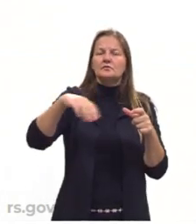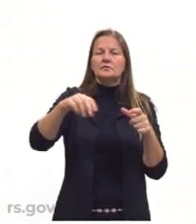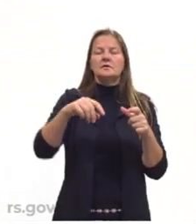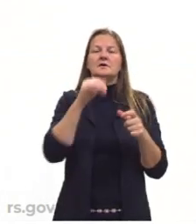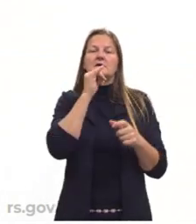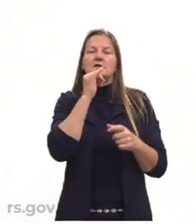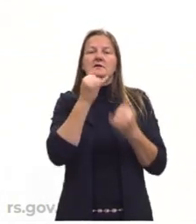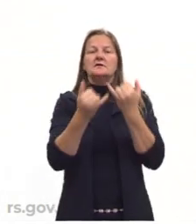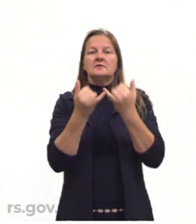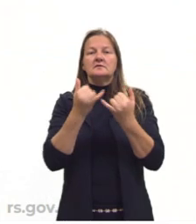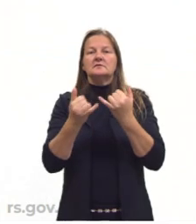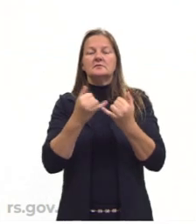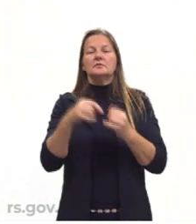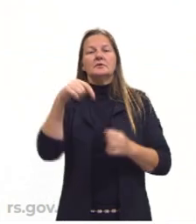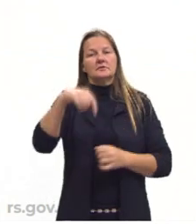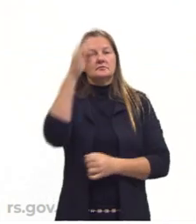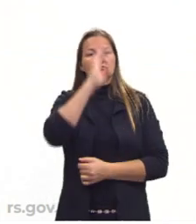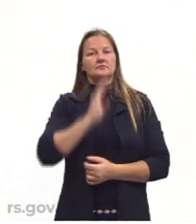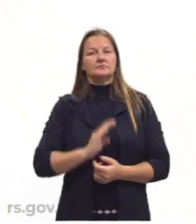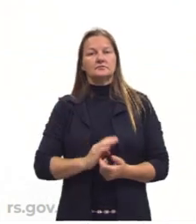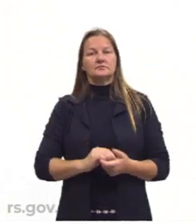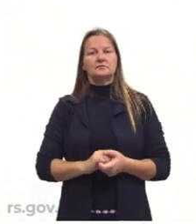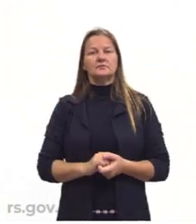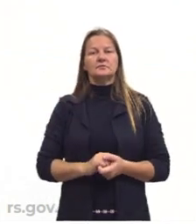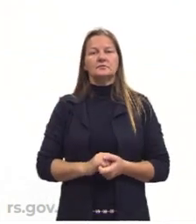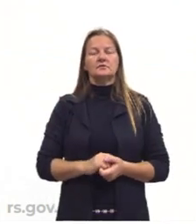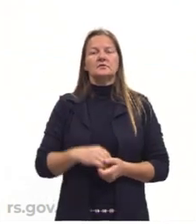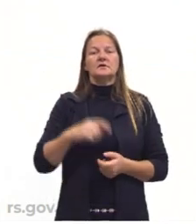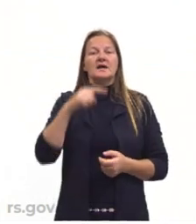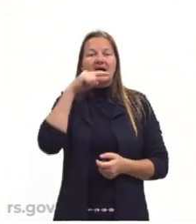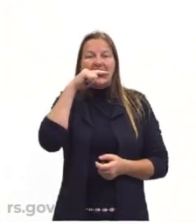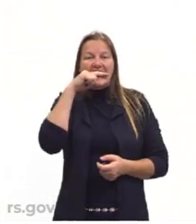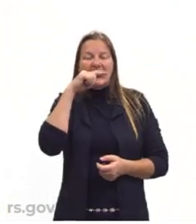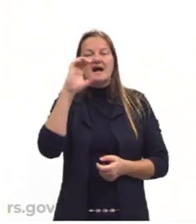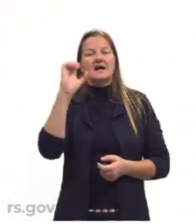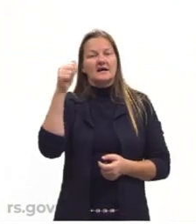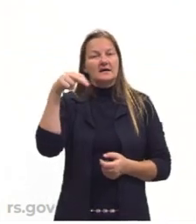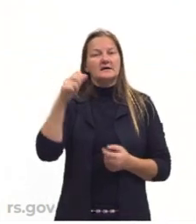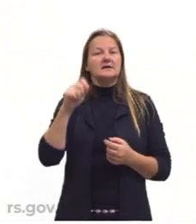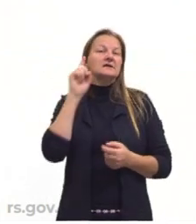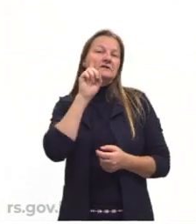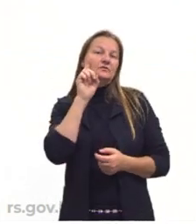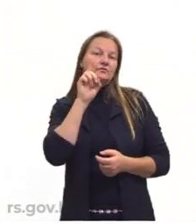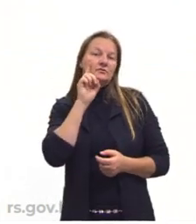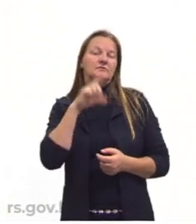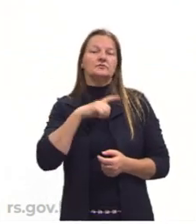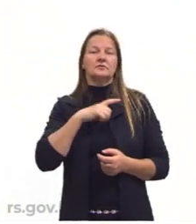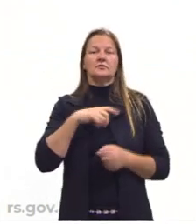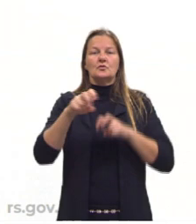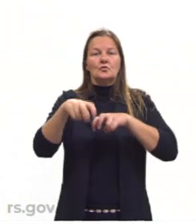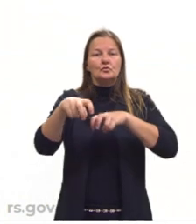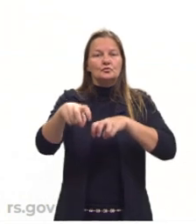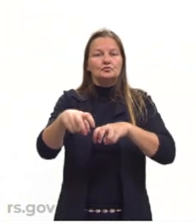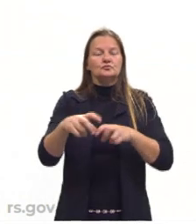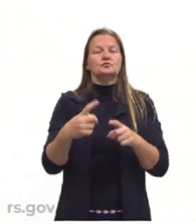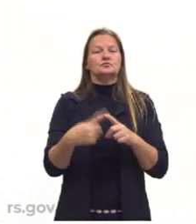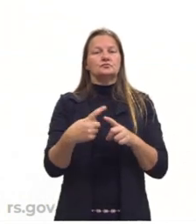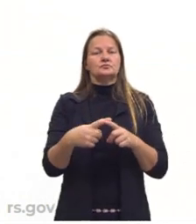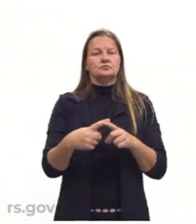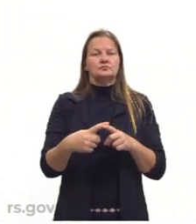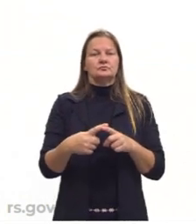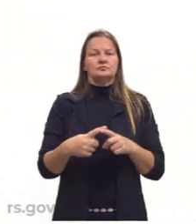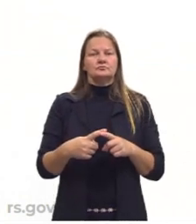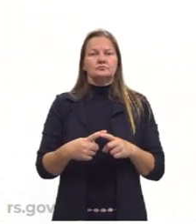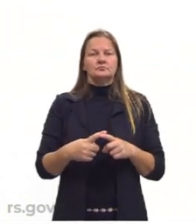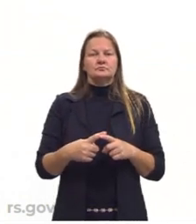aí o exemplo que nós temos justamente no Brasil por exemplo né o cultivo da cana-de-açúcar nos Estados Unidos Por exemplo nós tivemos o cultivo do